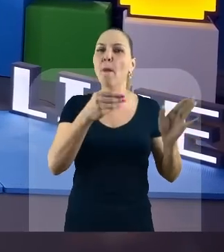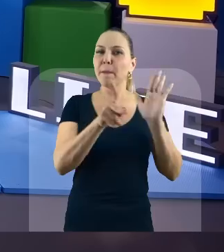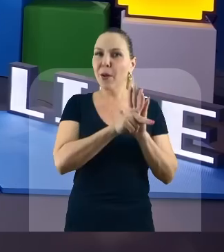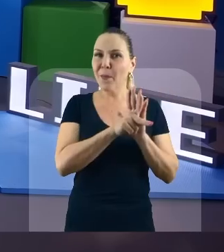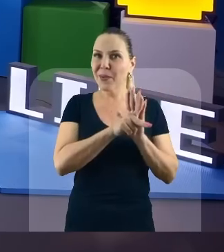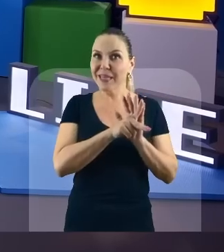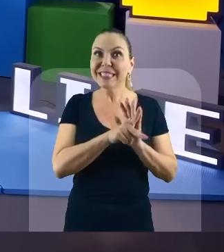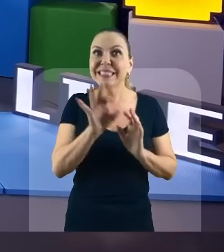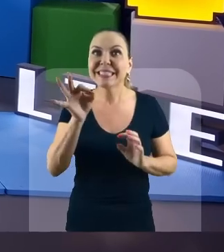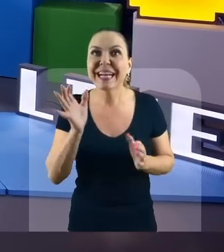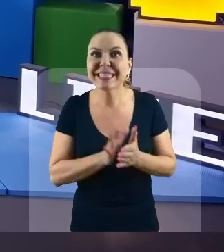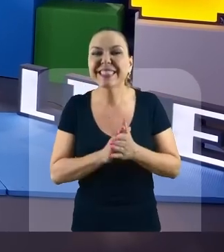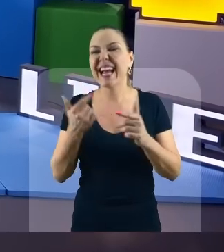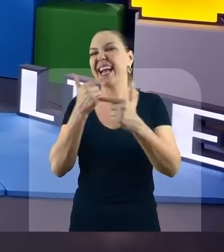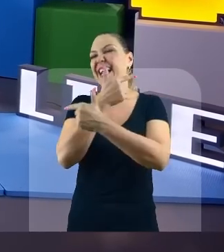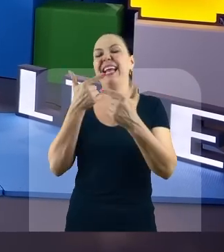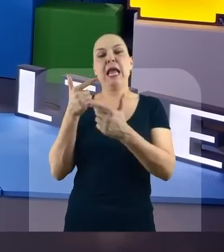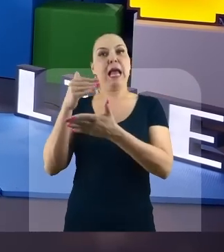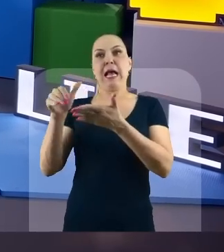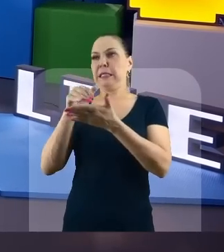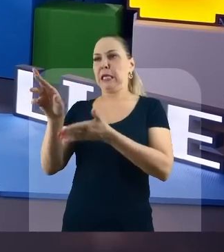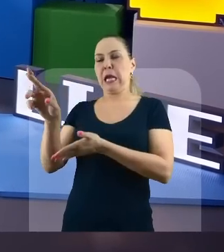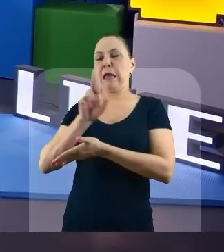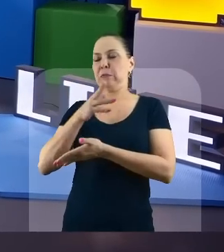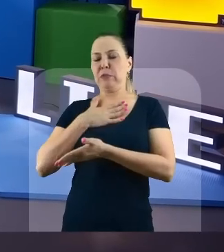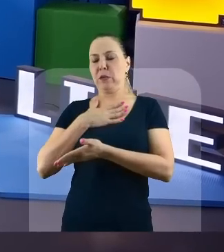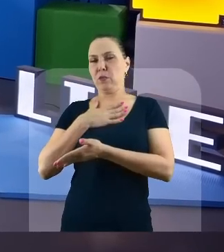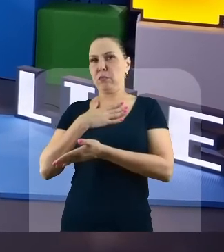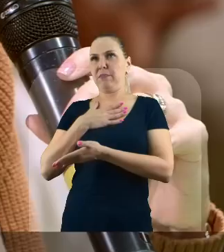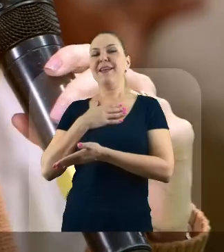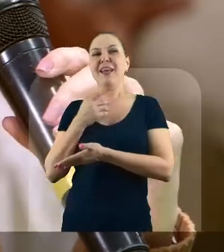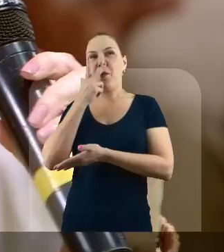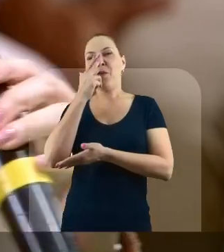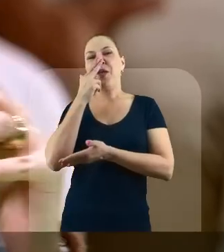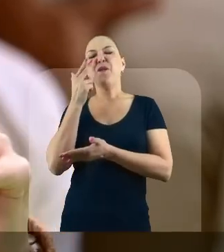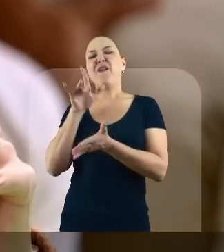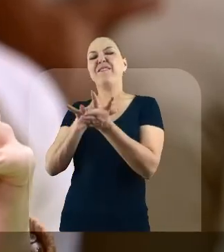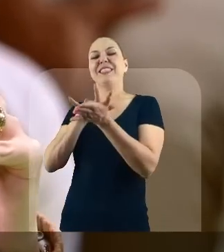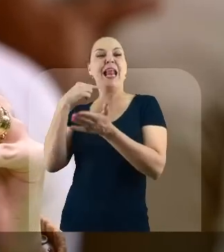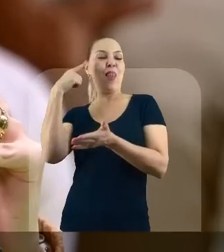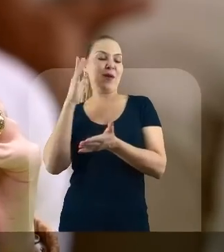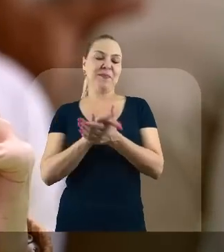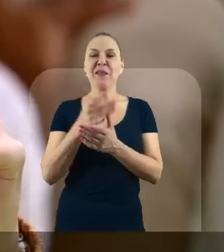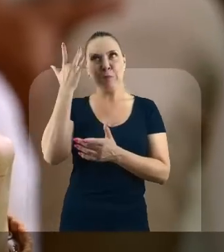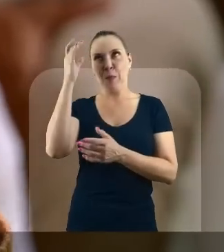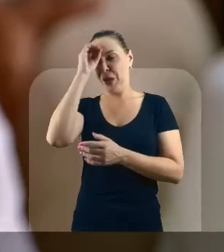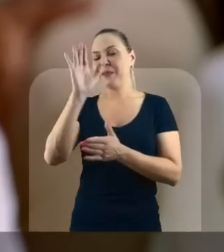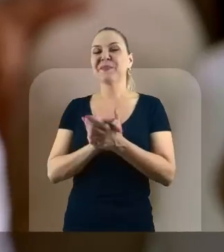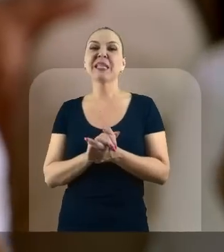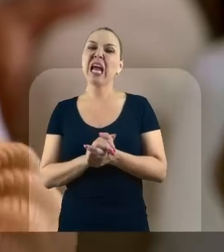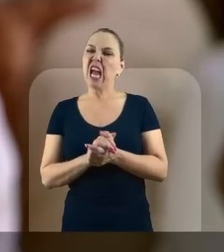homem. E a secretária me respondeu assim, eu me fingi de louca, né? E a secretária me respondeu